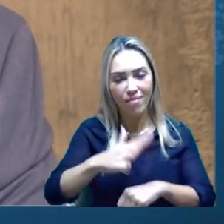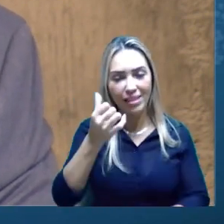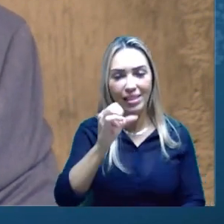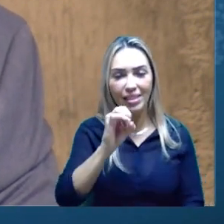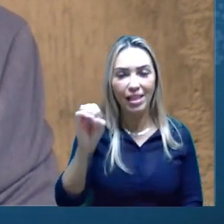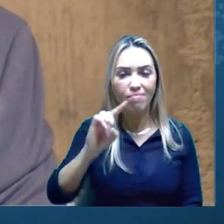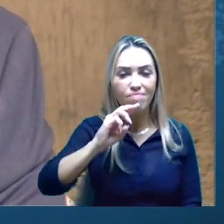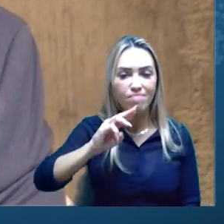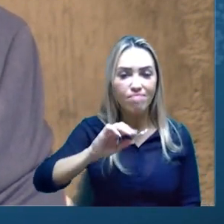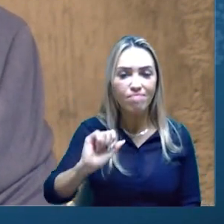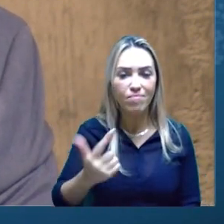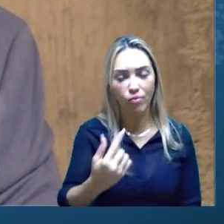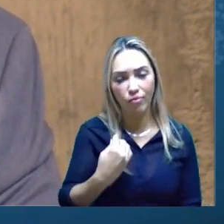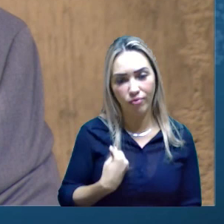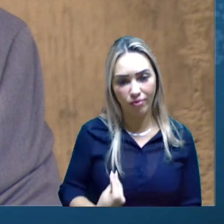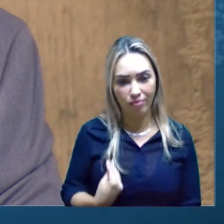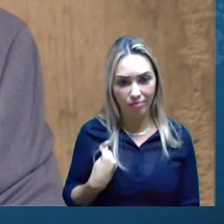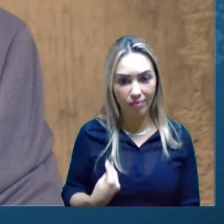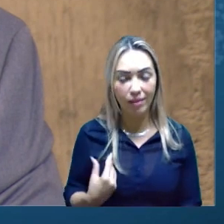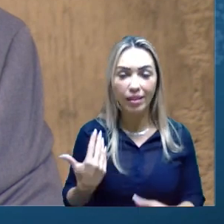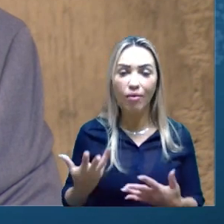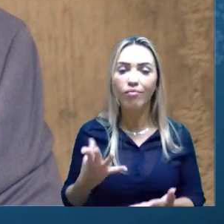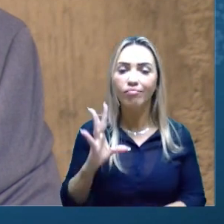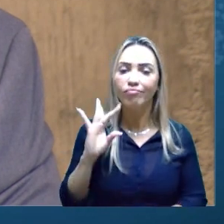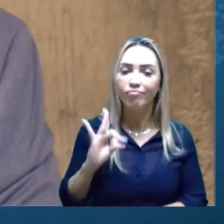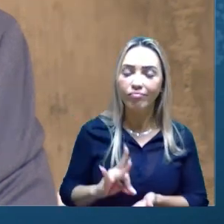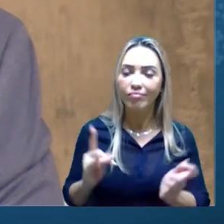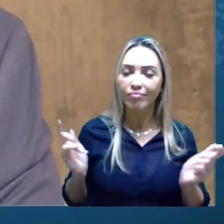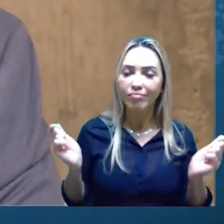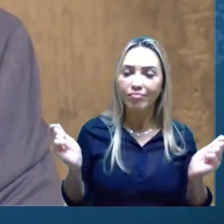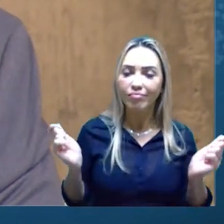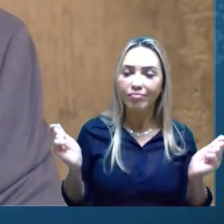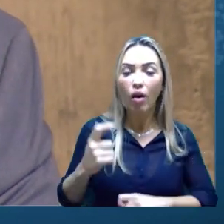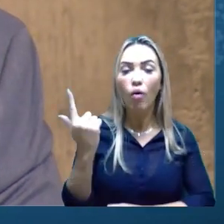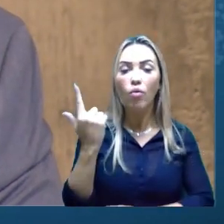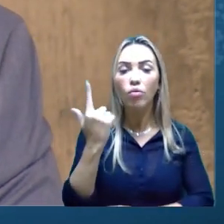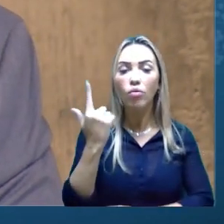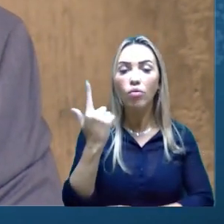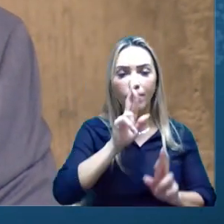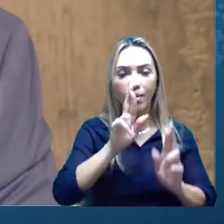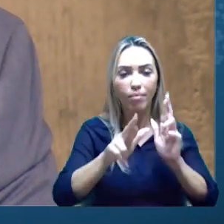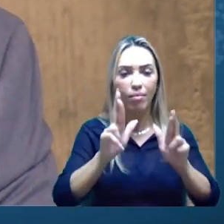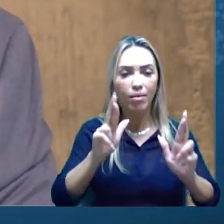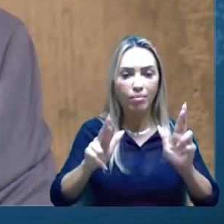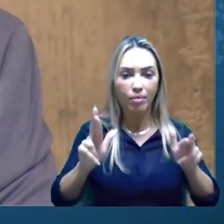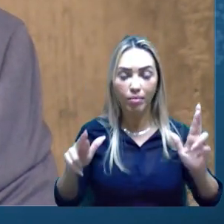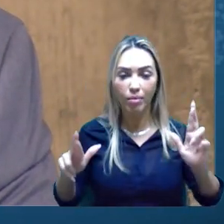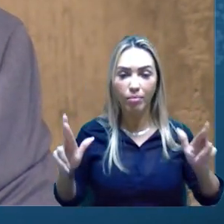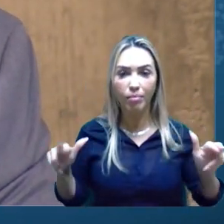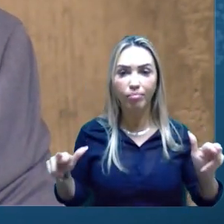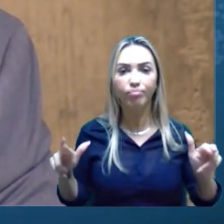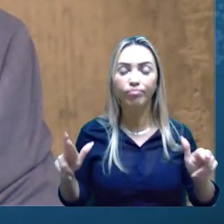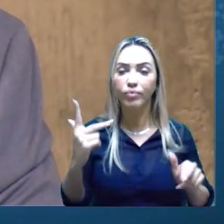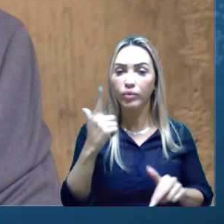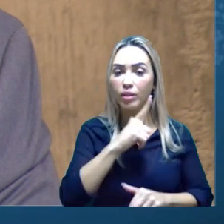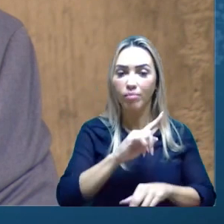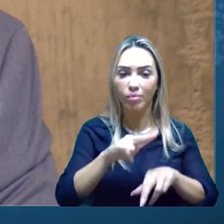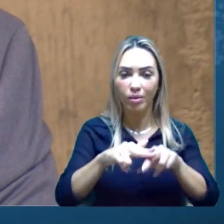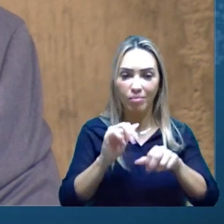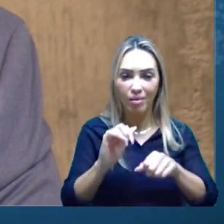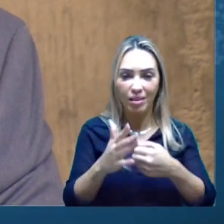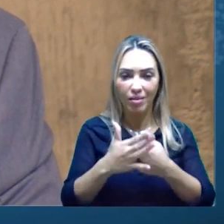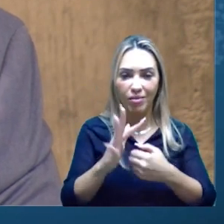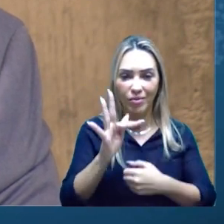Então, realmente, ter capacidade de resposta a pandemias